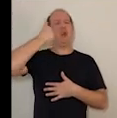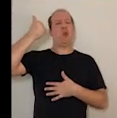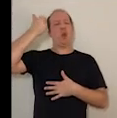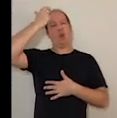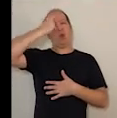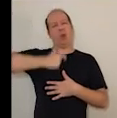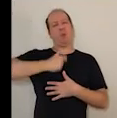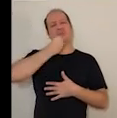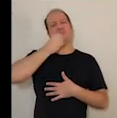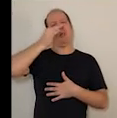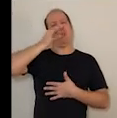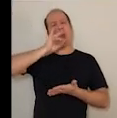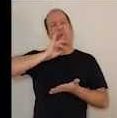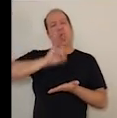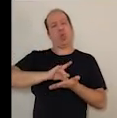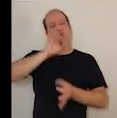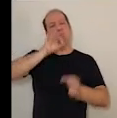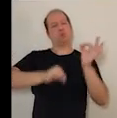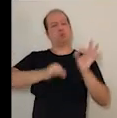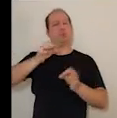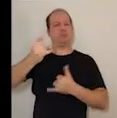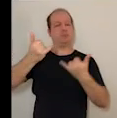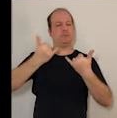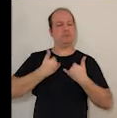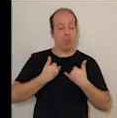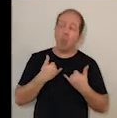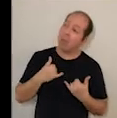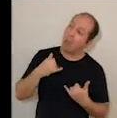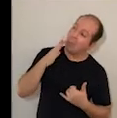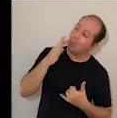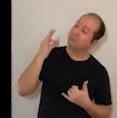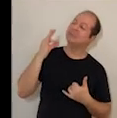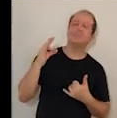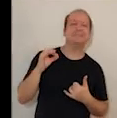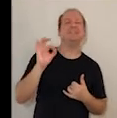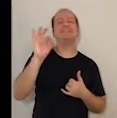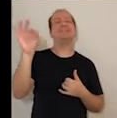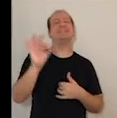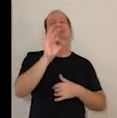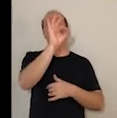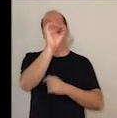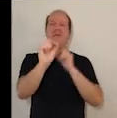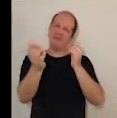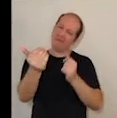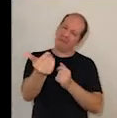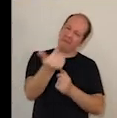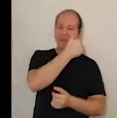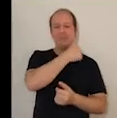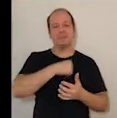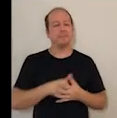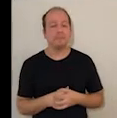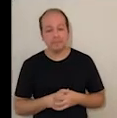juiz. Mestre Volpone, escute, mestre. Ai, meu brilhante parasita. Venha.